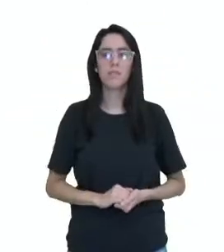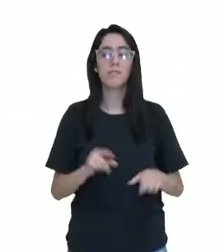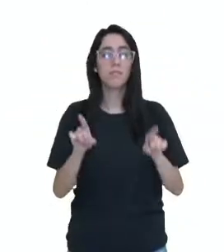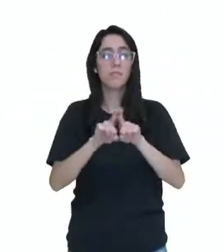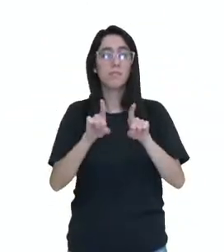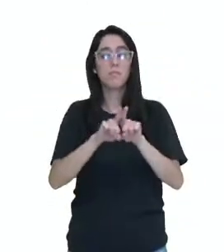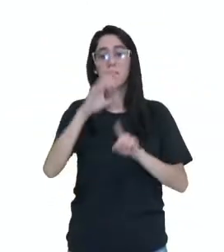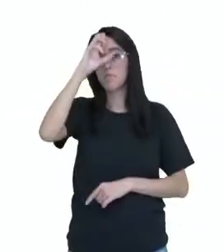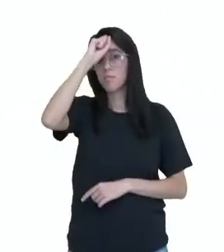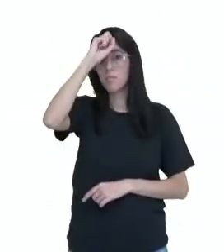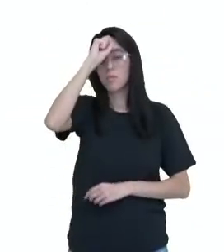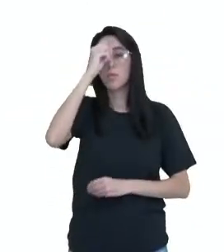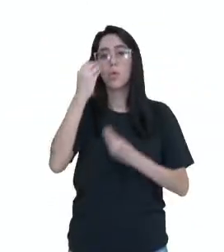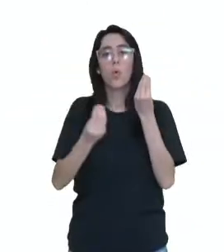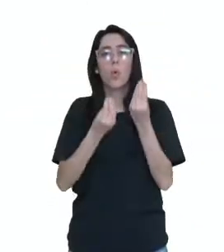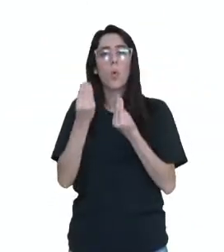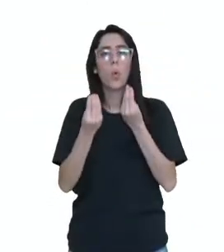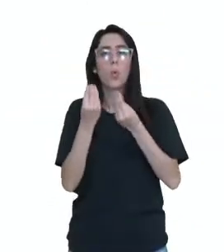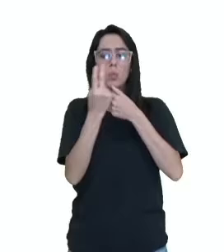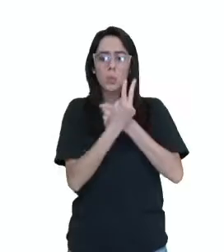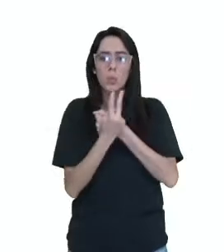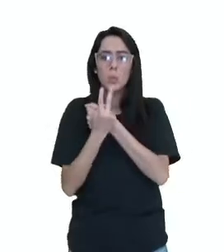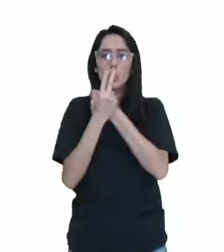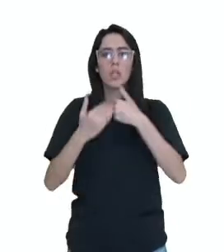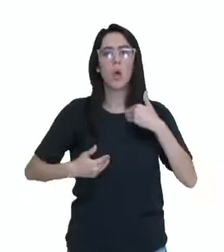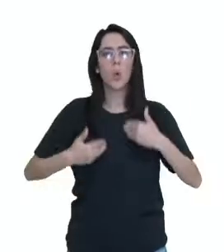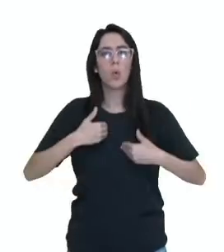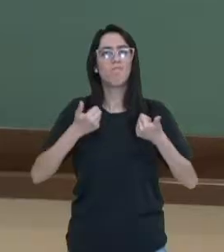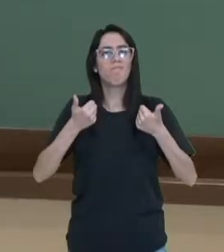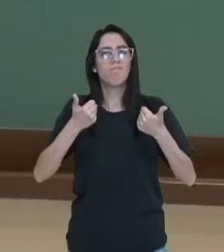atitudes relacionadas aos cuidados do corpo e o bem-estar.